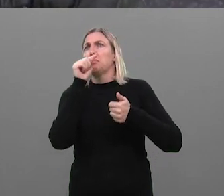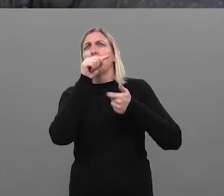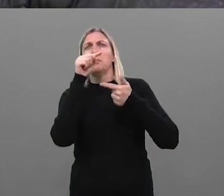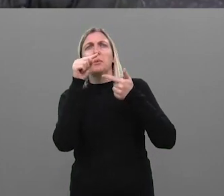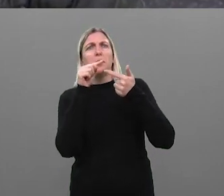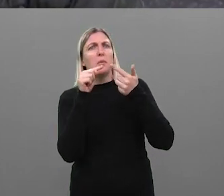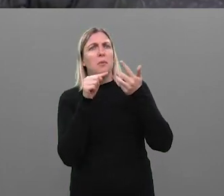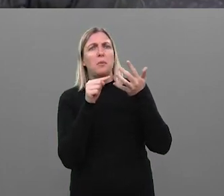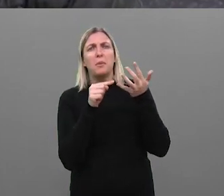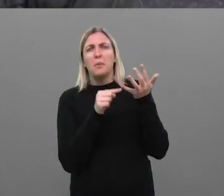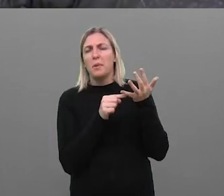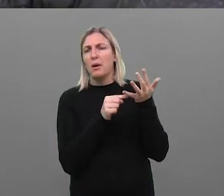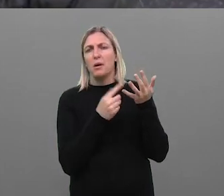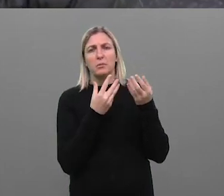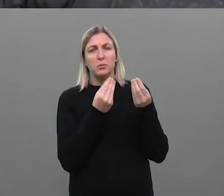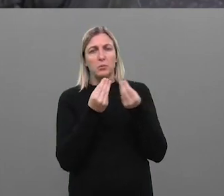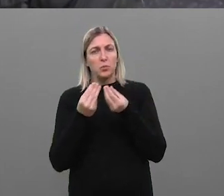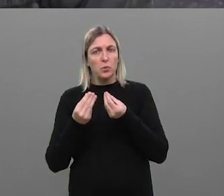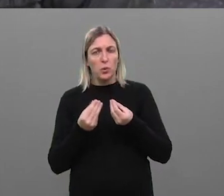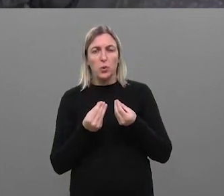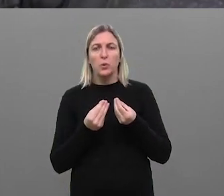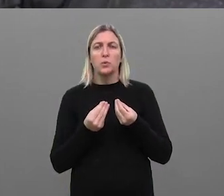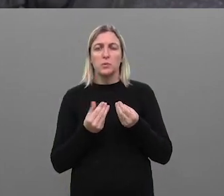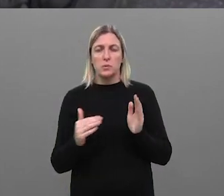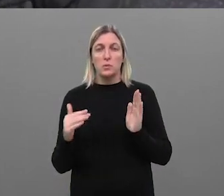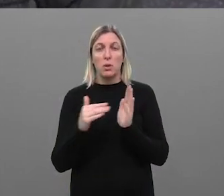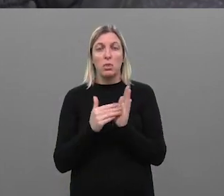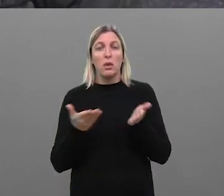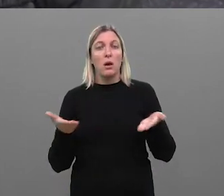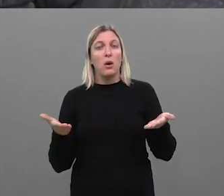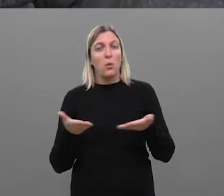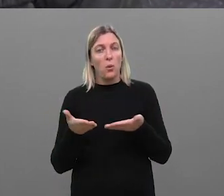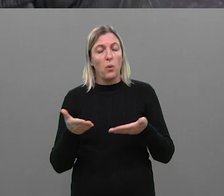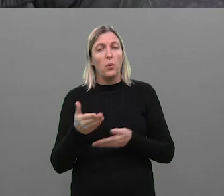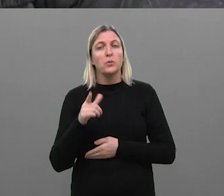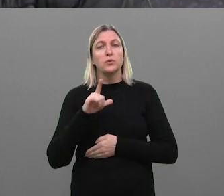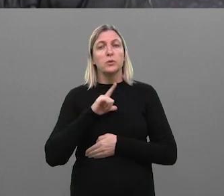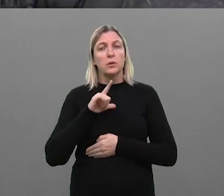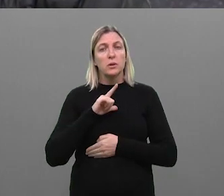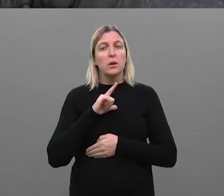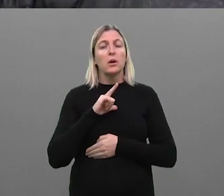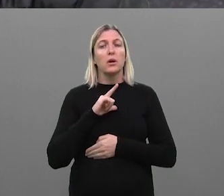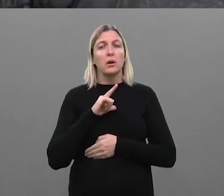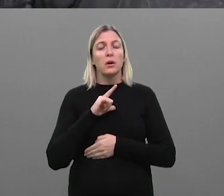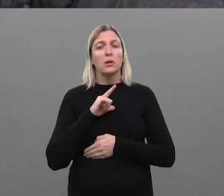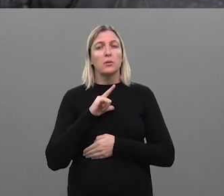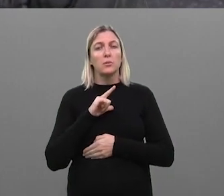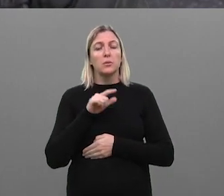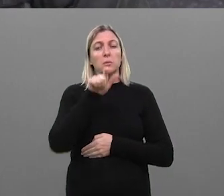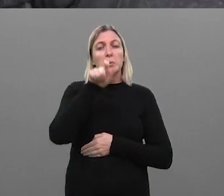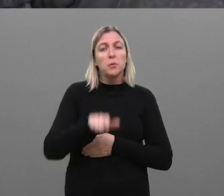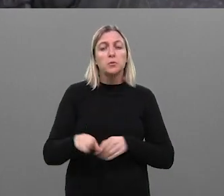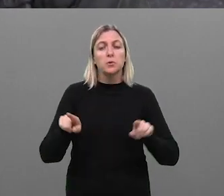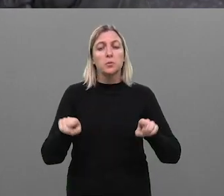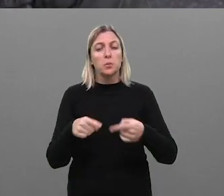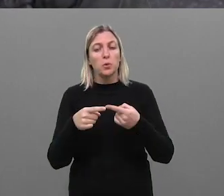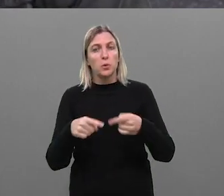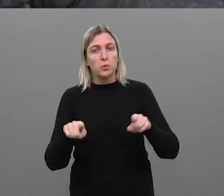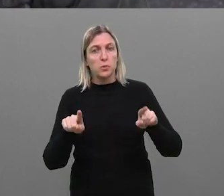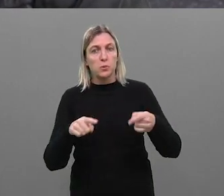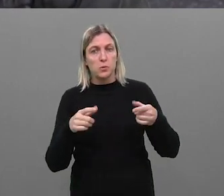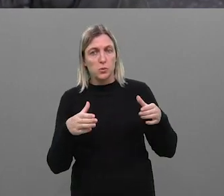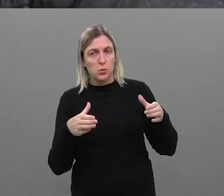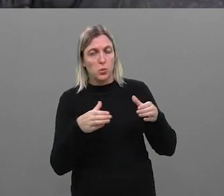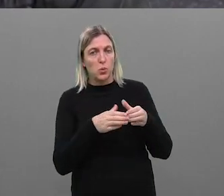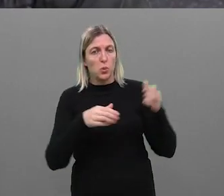ficar falando muitas e muitos exemplos disso Ah até hoje nós temos como fruto disso músicos